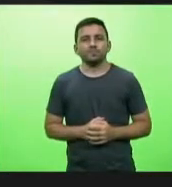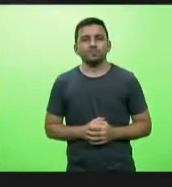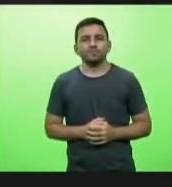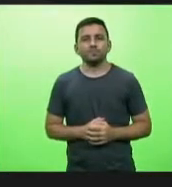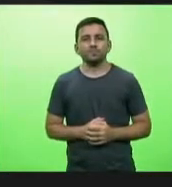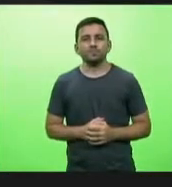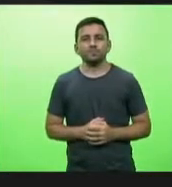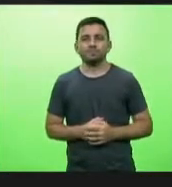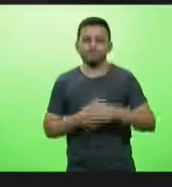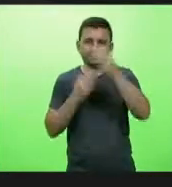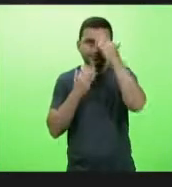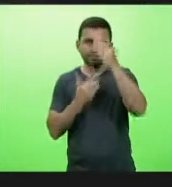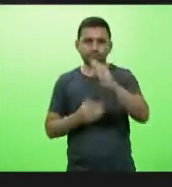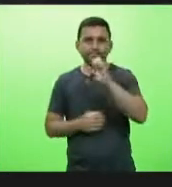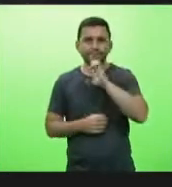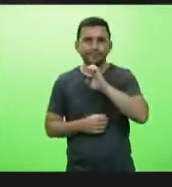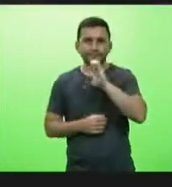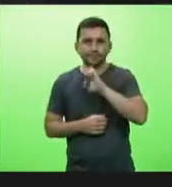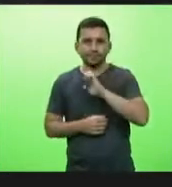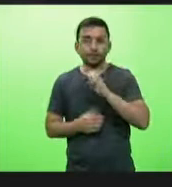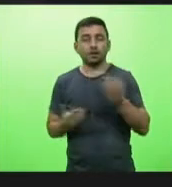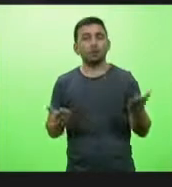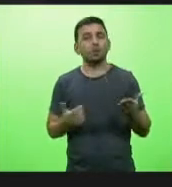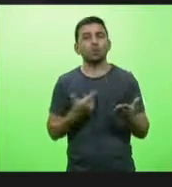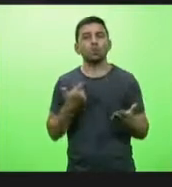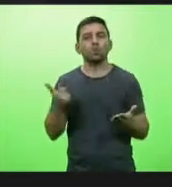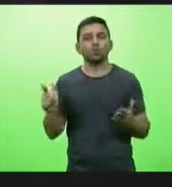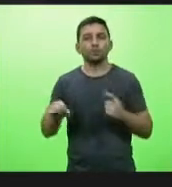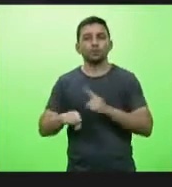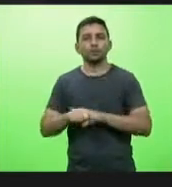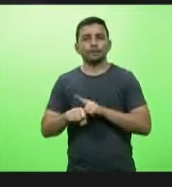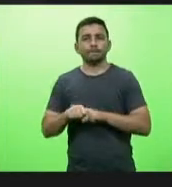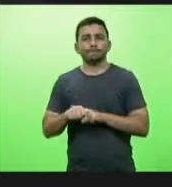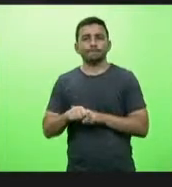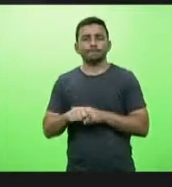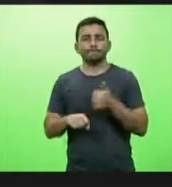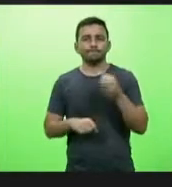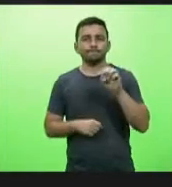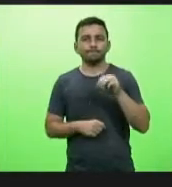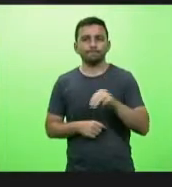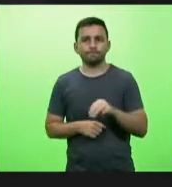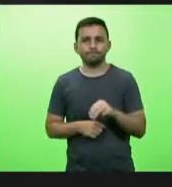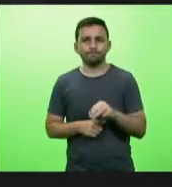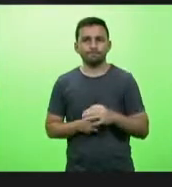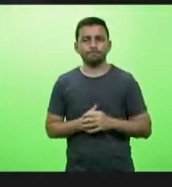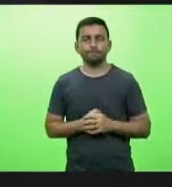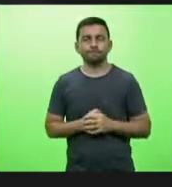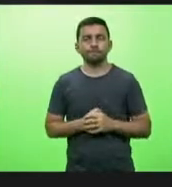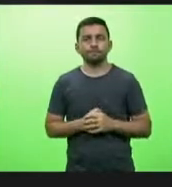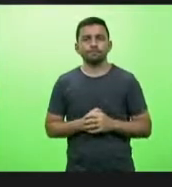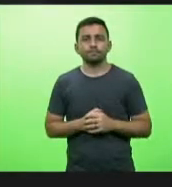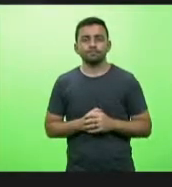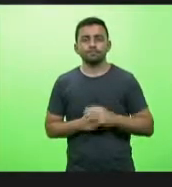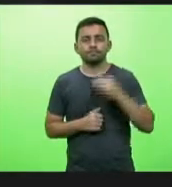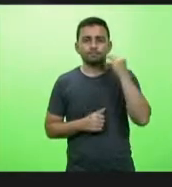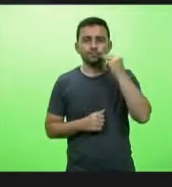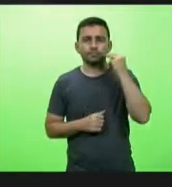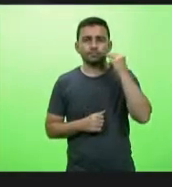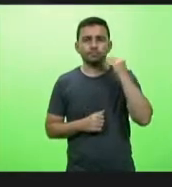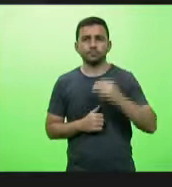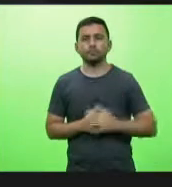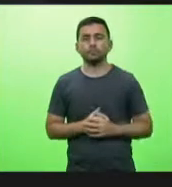Obrigado, deputado Felipe Estevam. Com o restante da palavra, o tempo é por 10 minutos e 25 segundos. Deputado Márcio